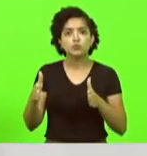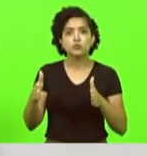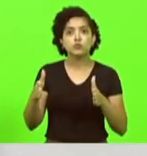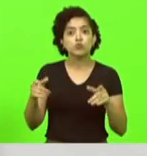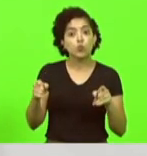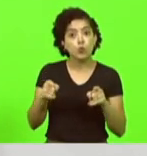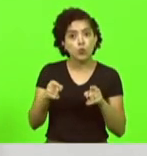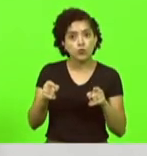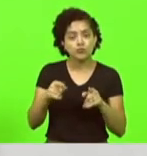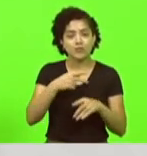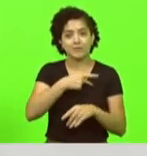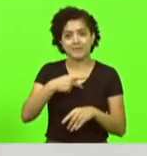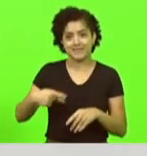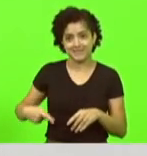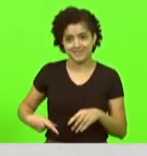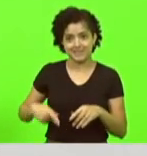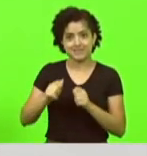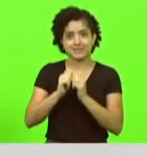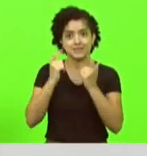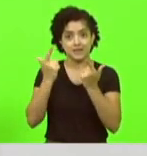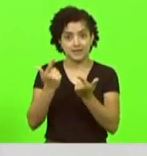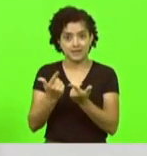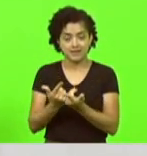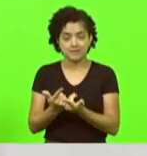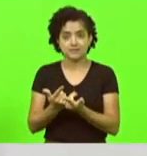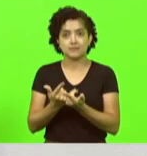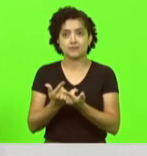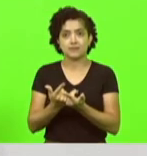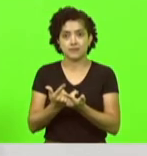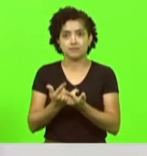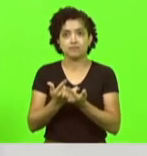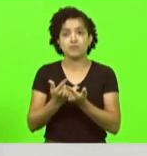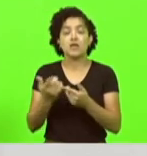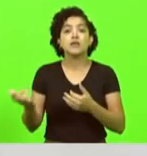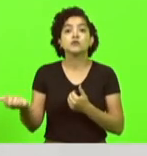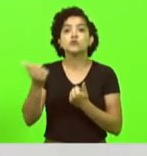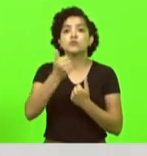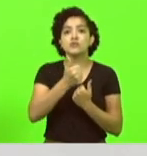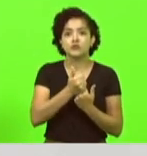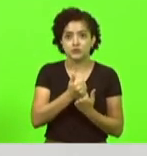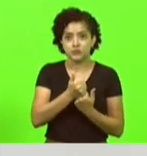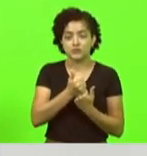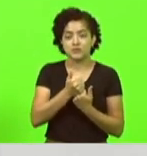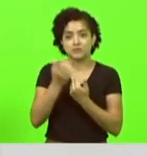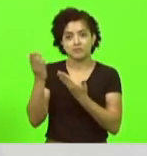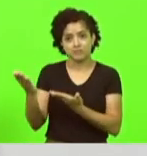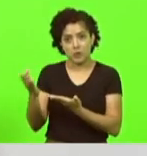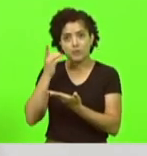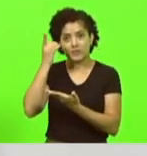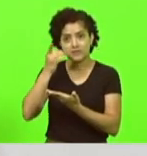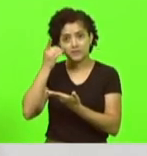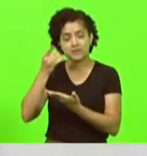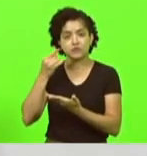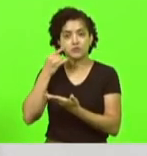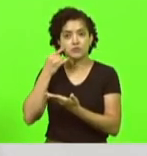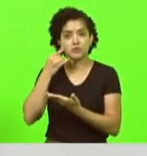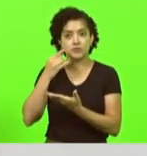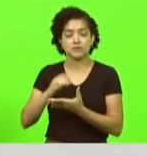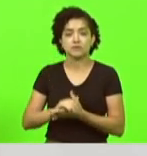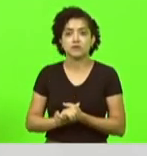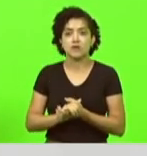desta casa e Em substituição ao presidente Mauro de Nadal o